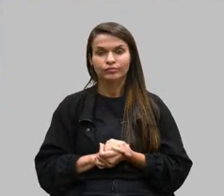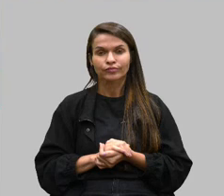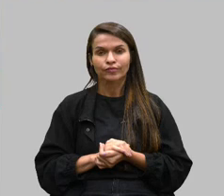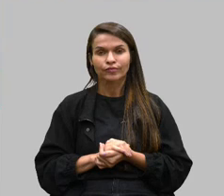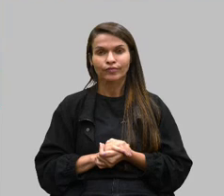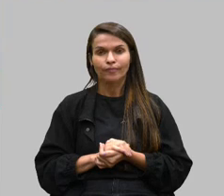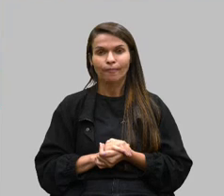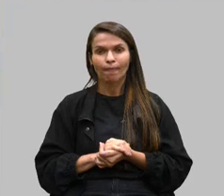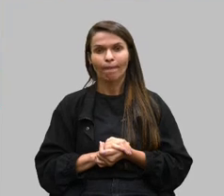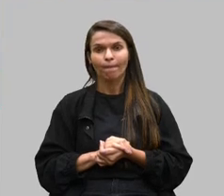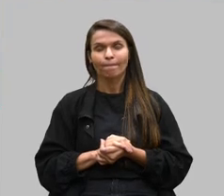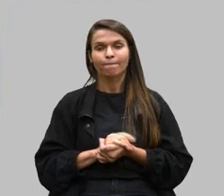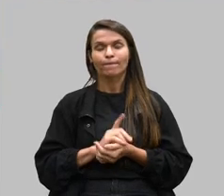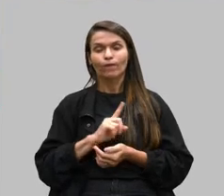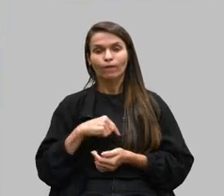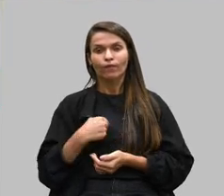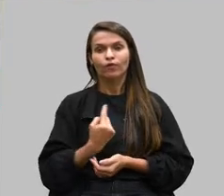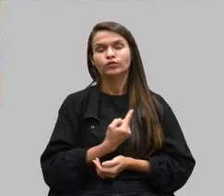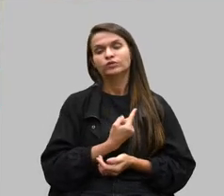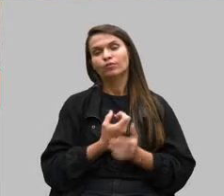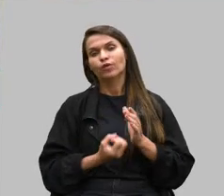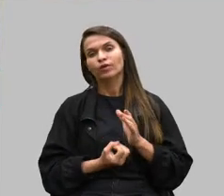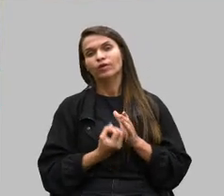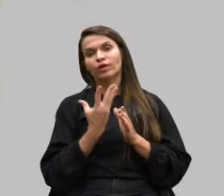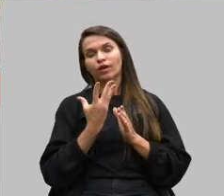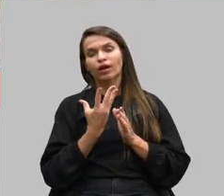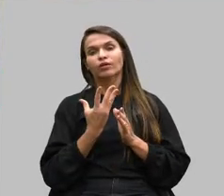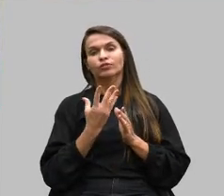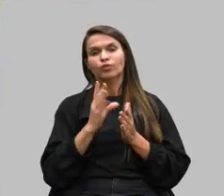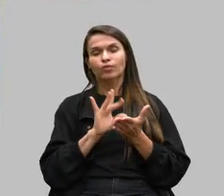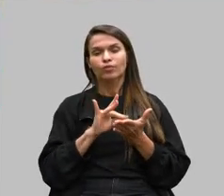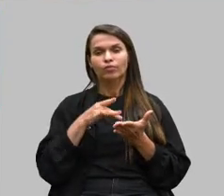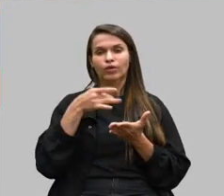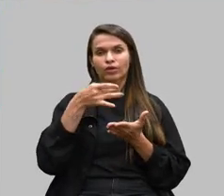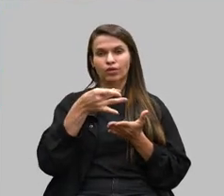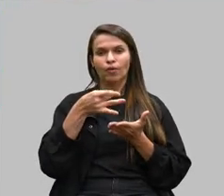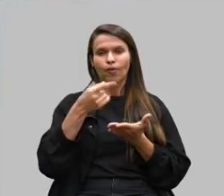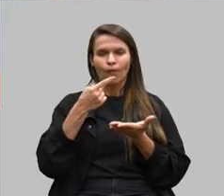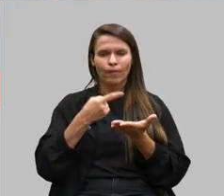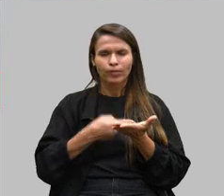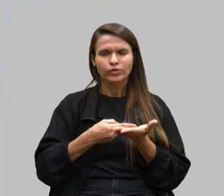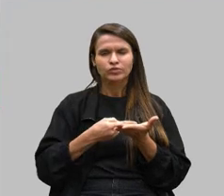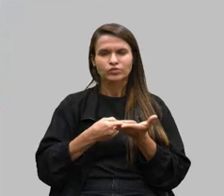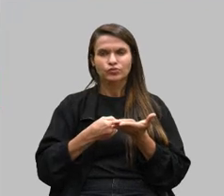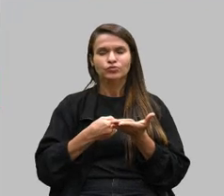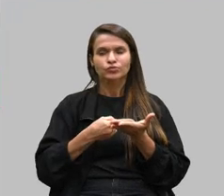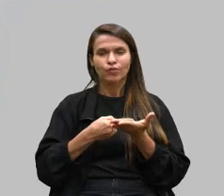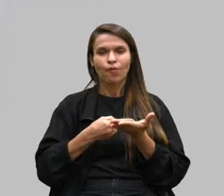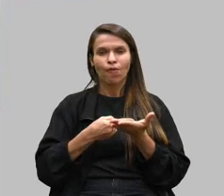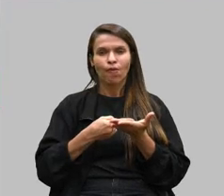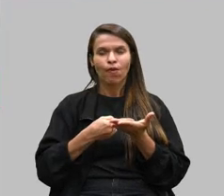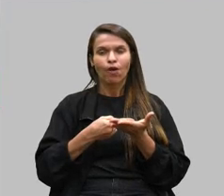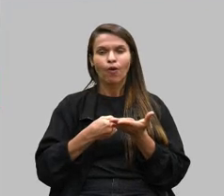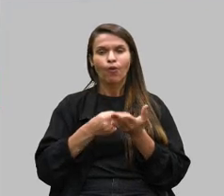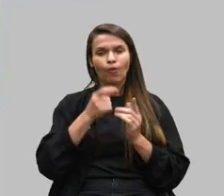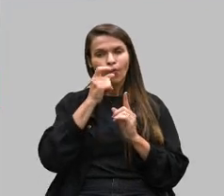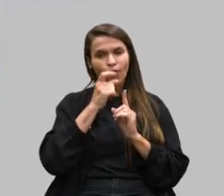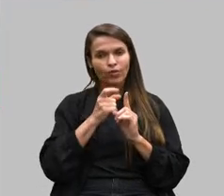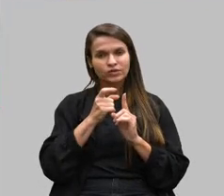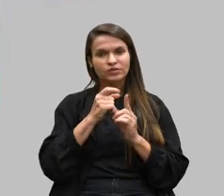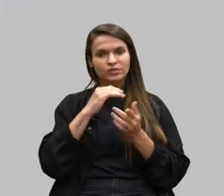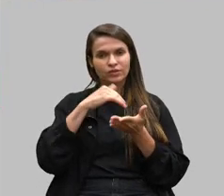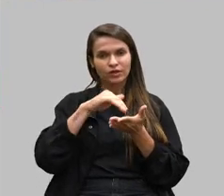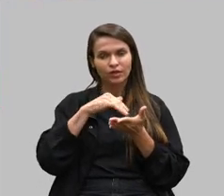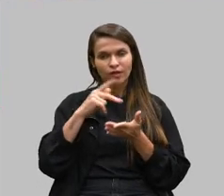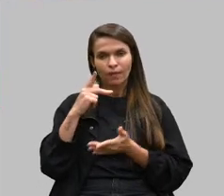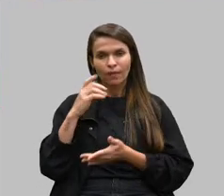eu nós estamos criando aqui uma agenda com o secretário Pedro para estudar esse